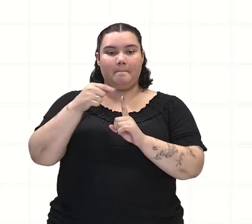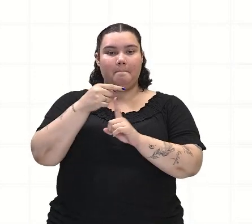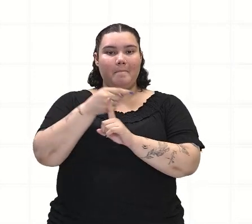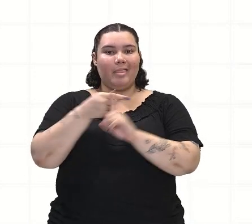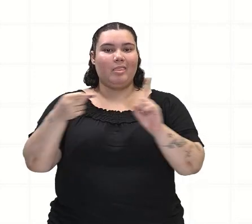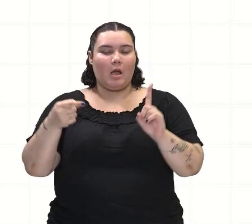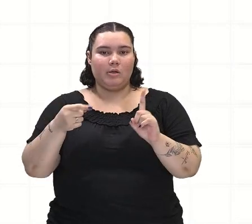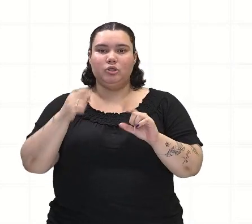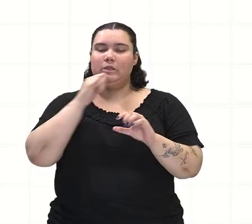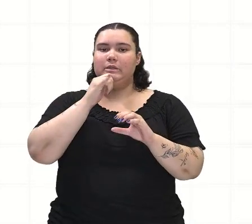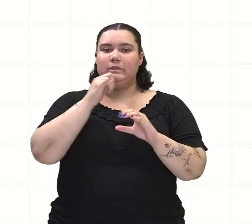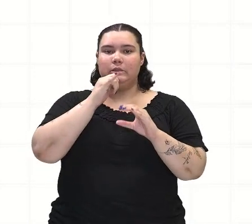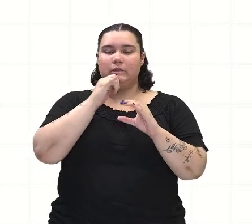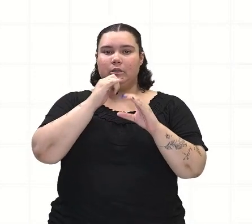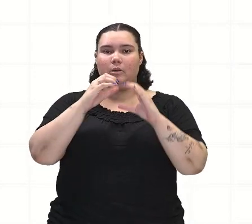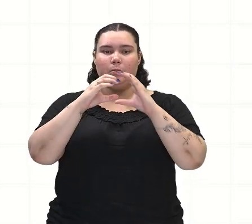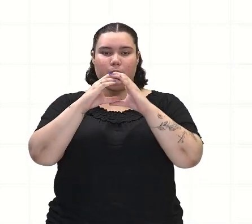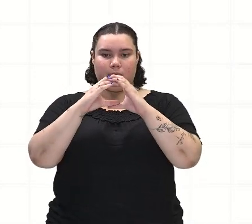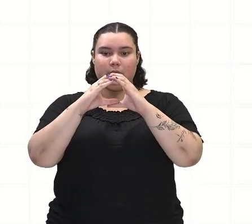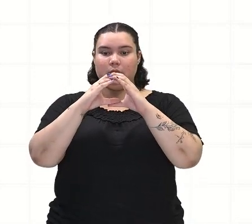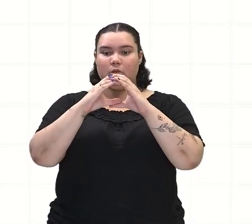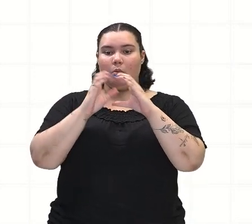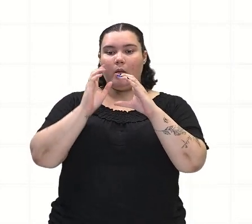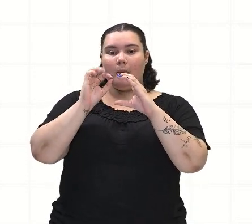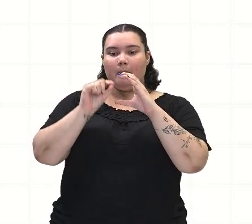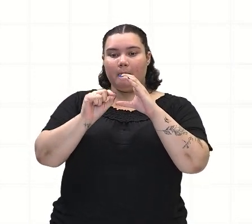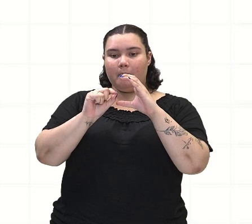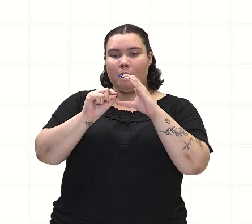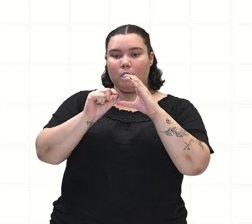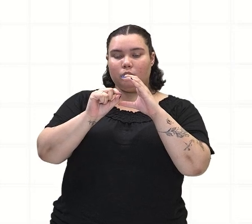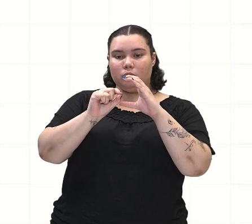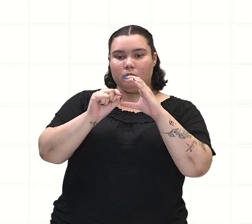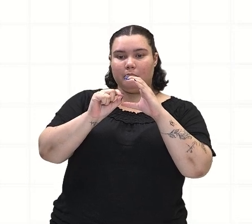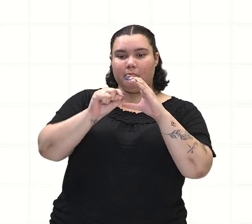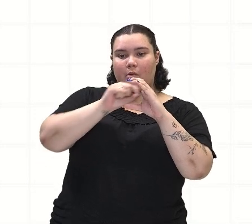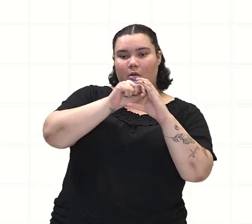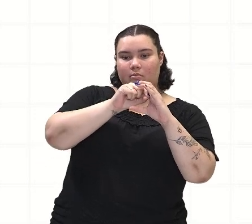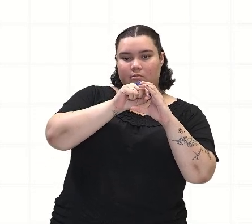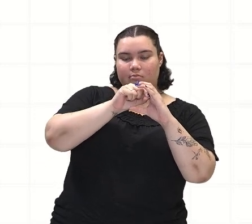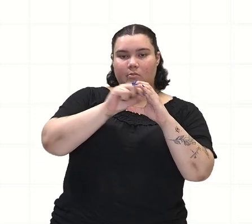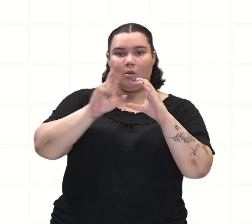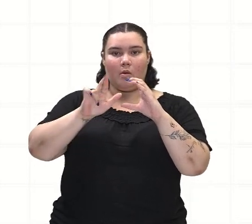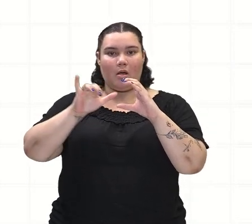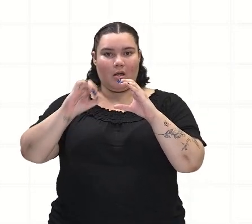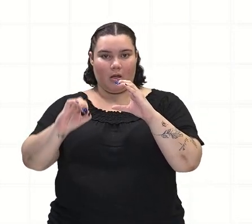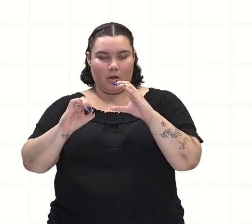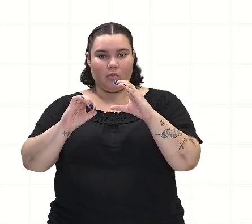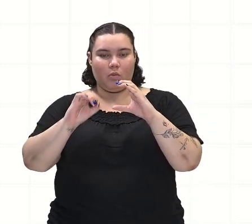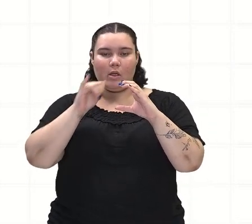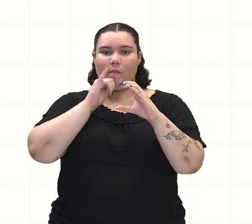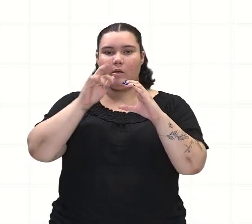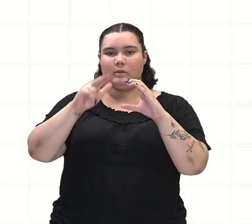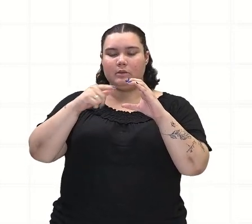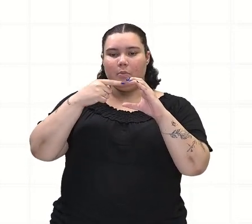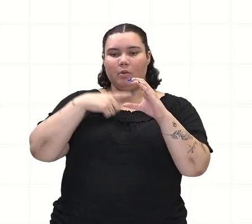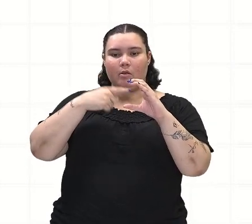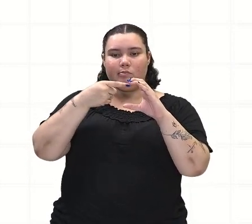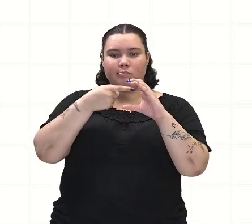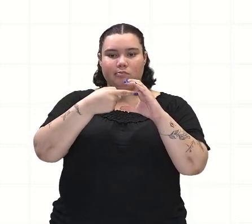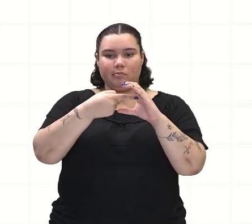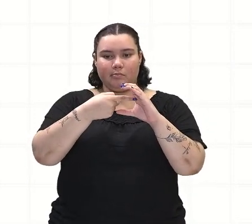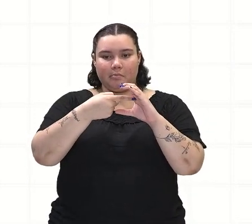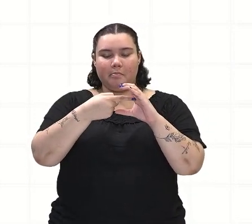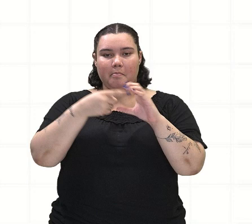aqui, Essa distância, aliás, partindo do centro até um ponto do cilindro, da circunferência, que forma